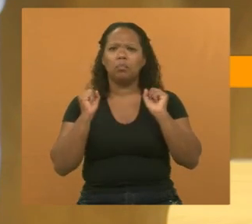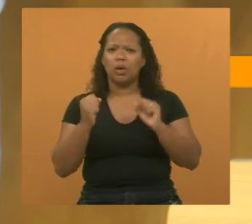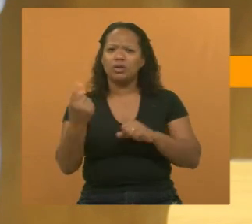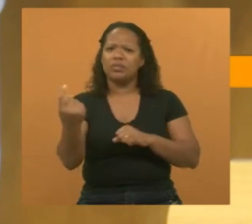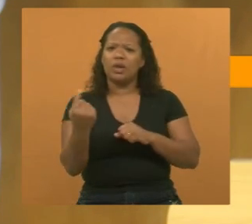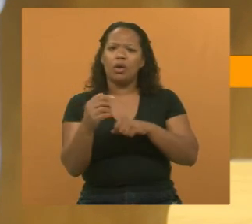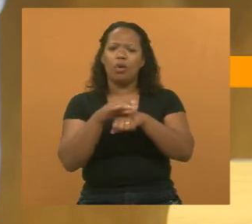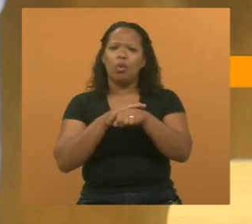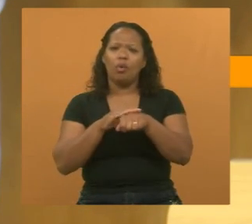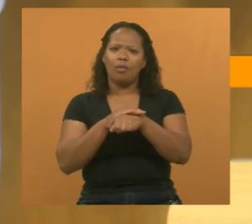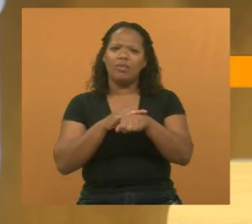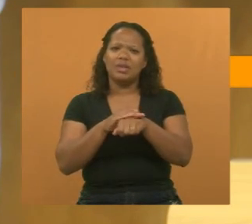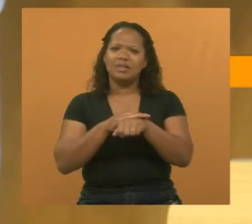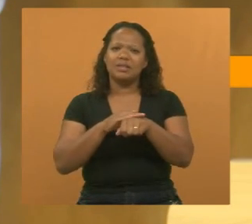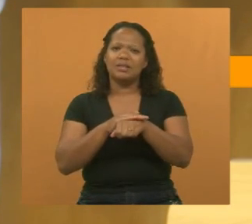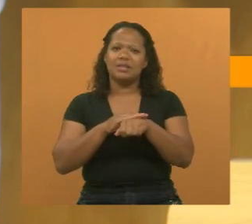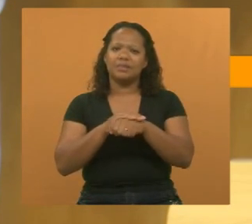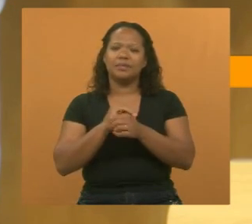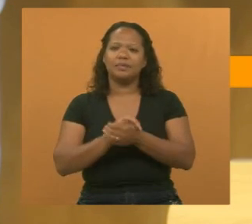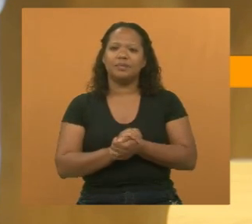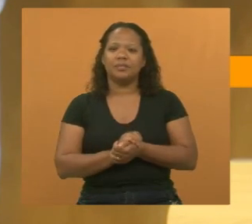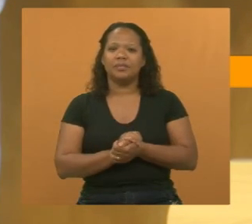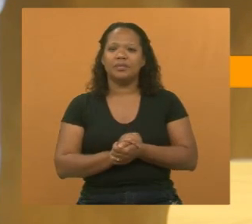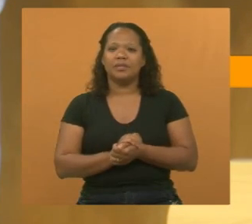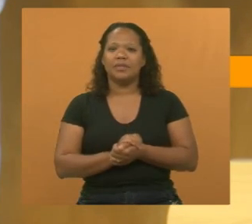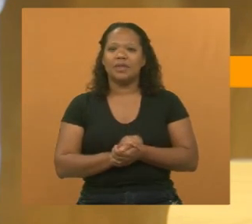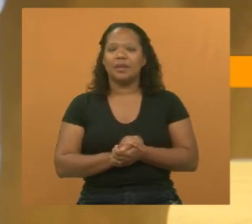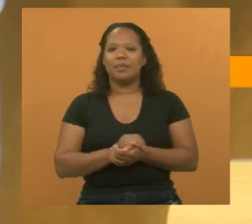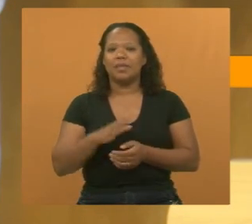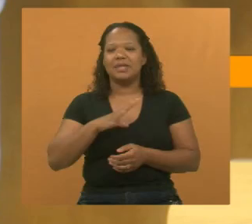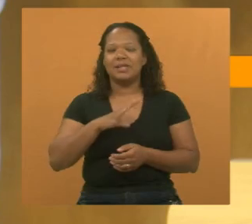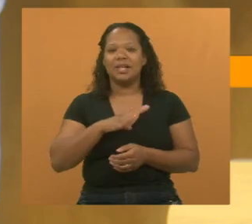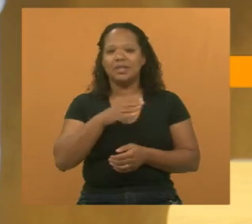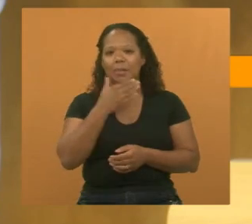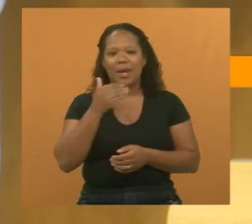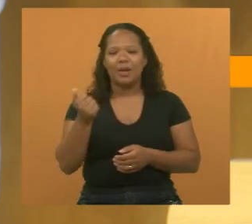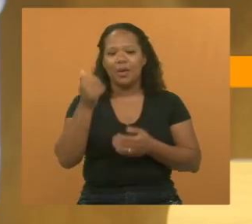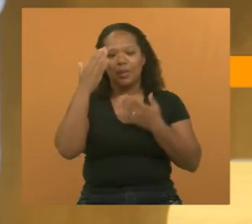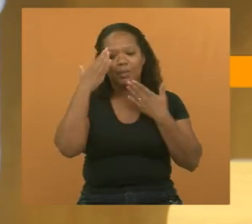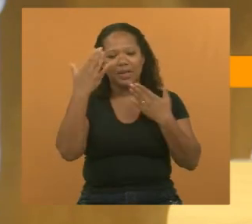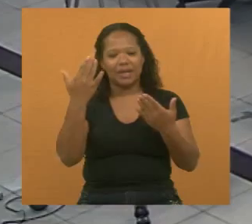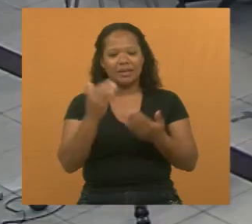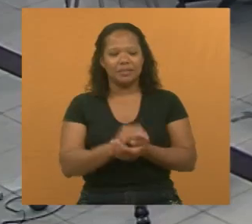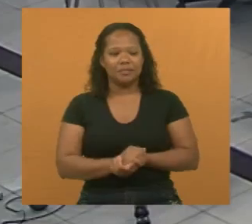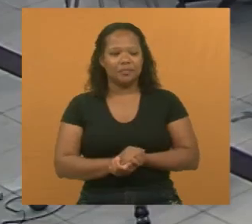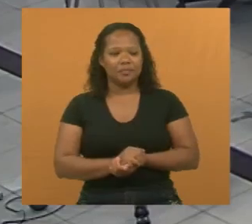possa ajudar a construir uma cidade cada dia melhor. Muito obrigado.